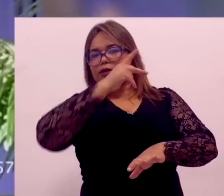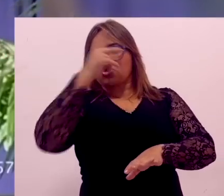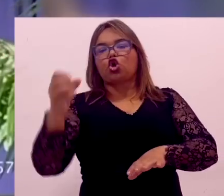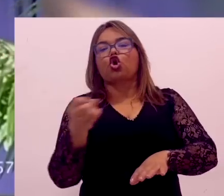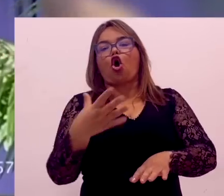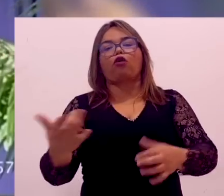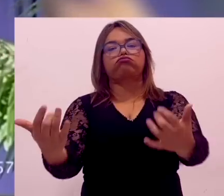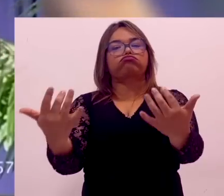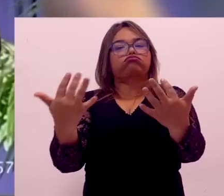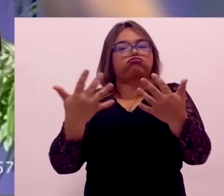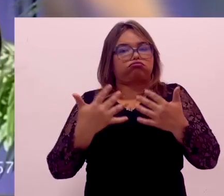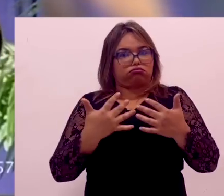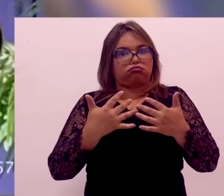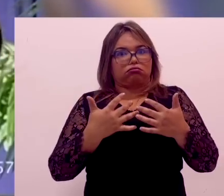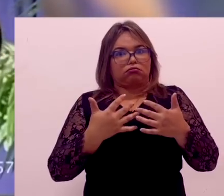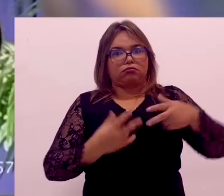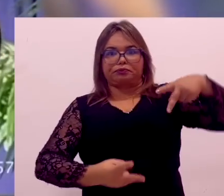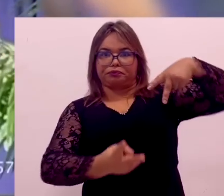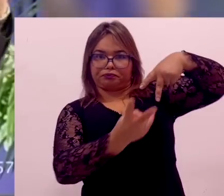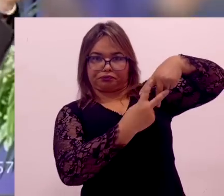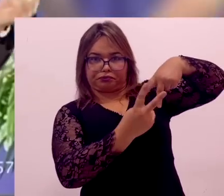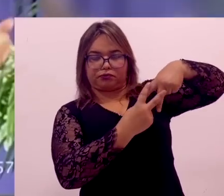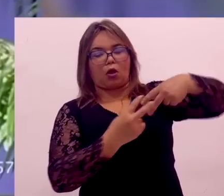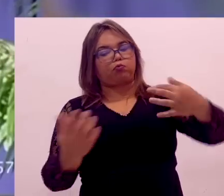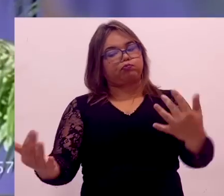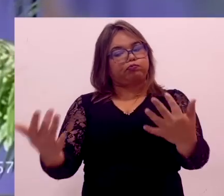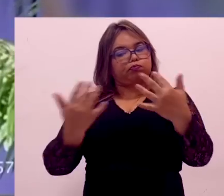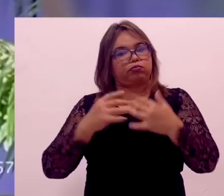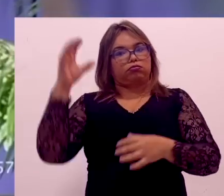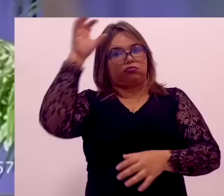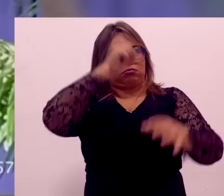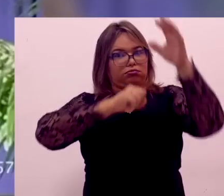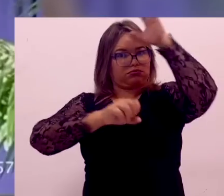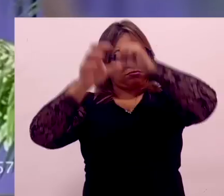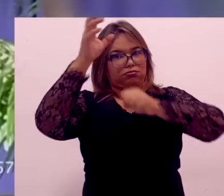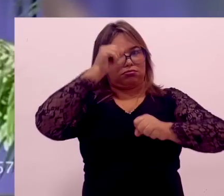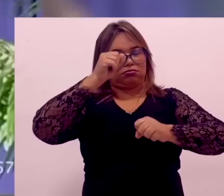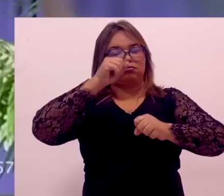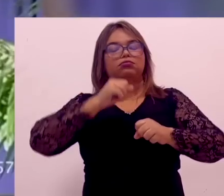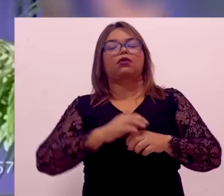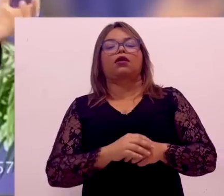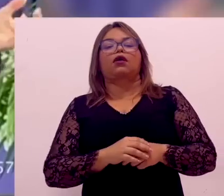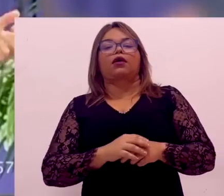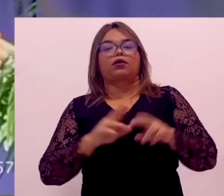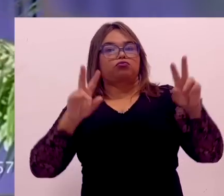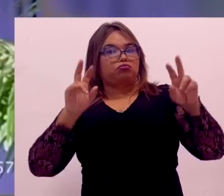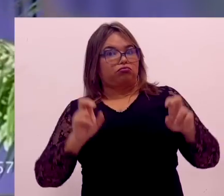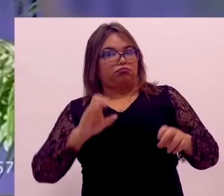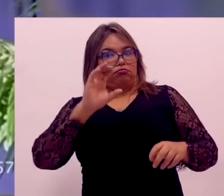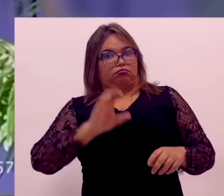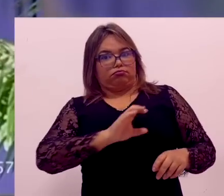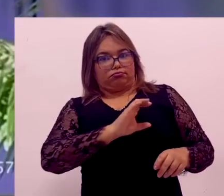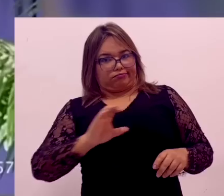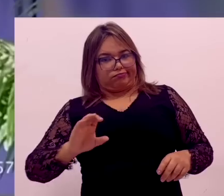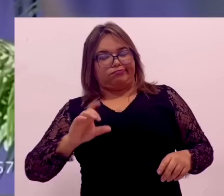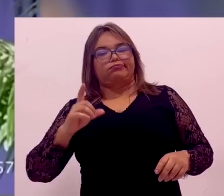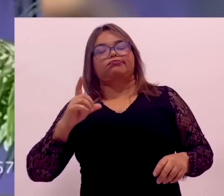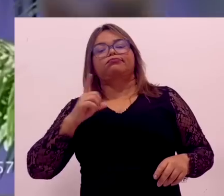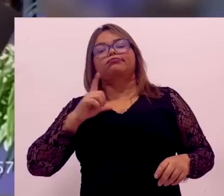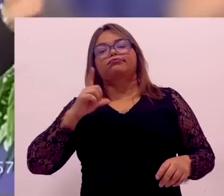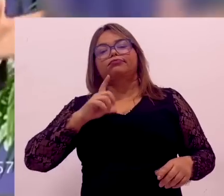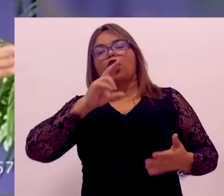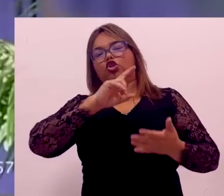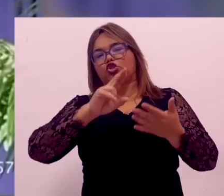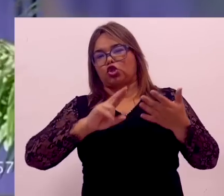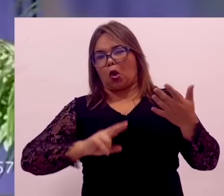massa. Eles também são chamados de catecúmenos, são chamados de goium, são